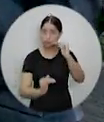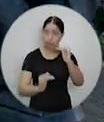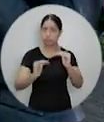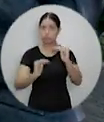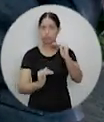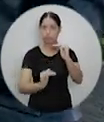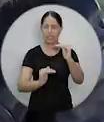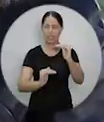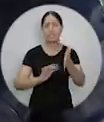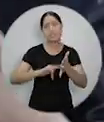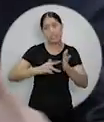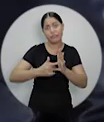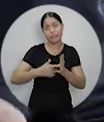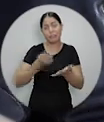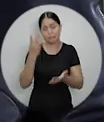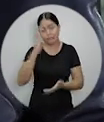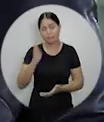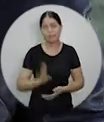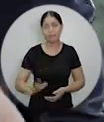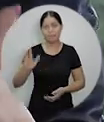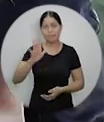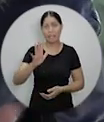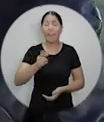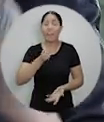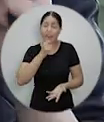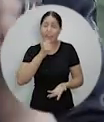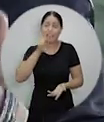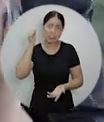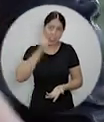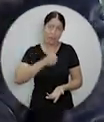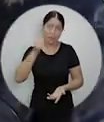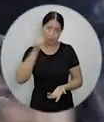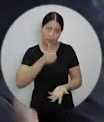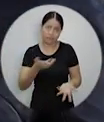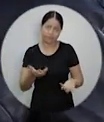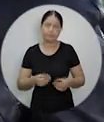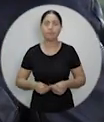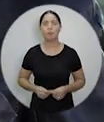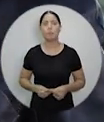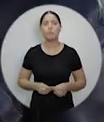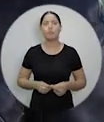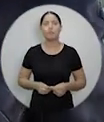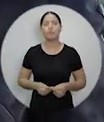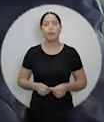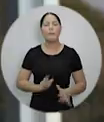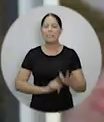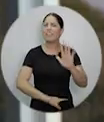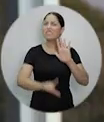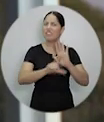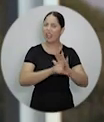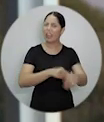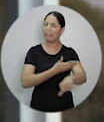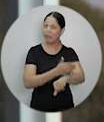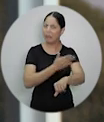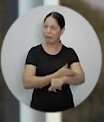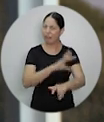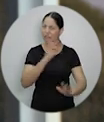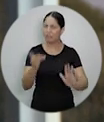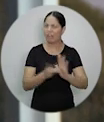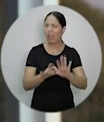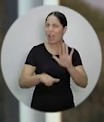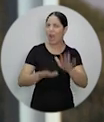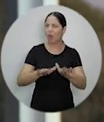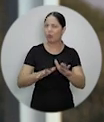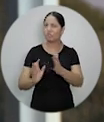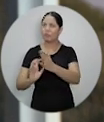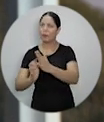menor representatividade, que no nosso caso, esse gênero ainda é o feminino. Mas essa lei funciona na prática ou existem